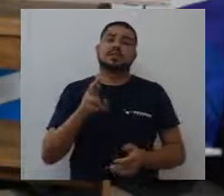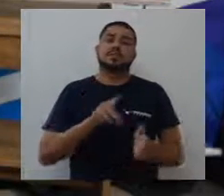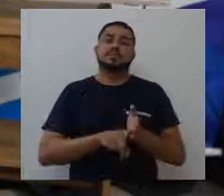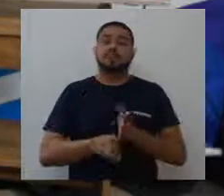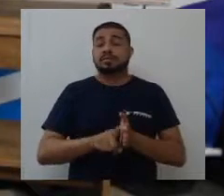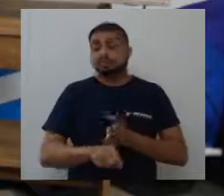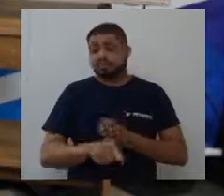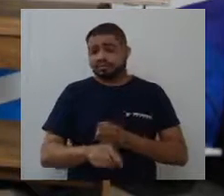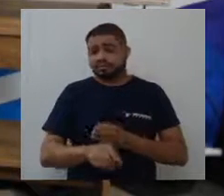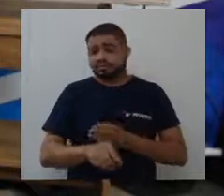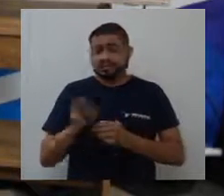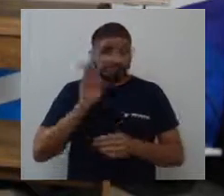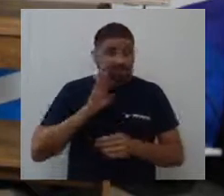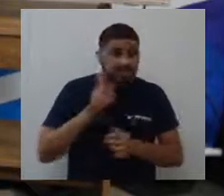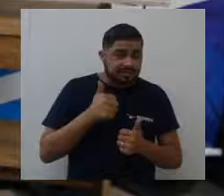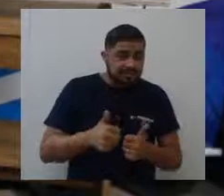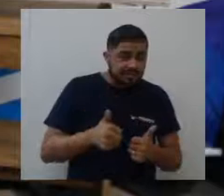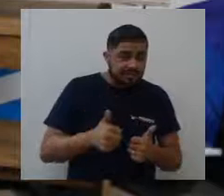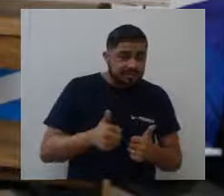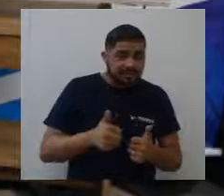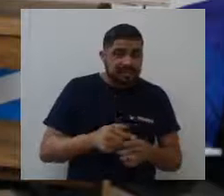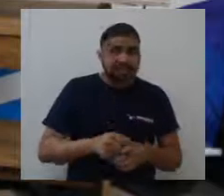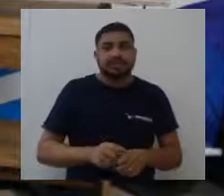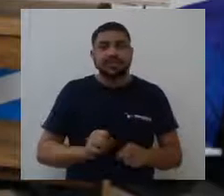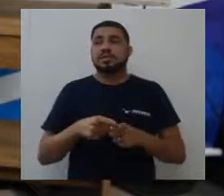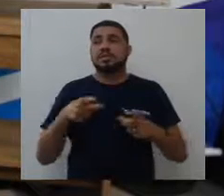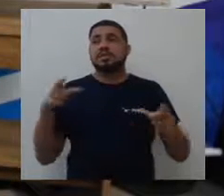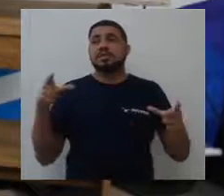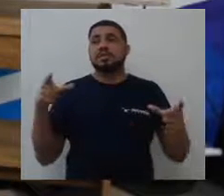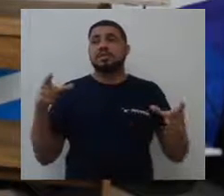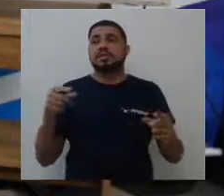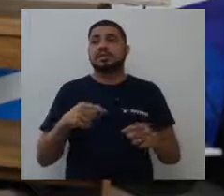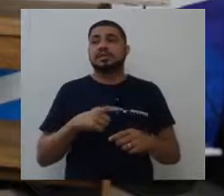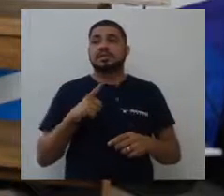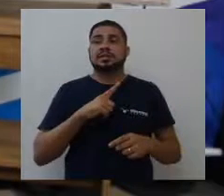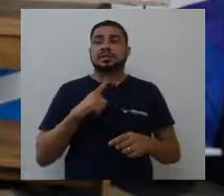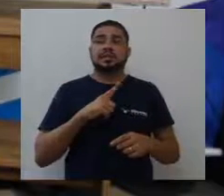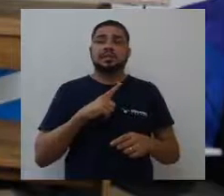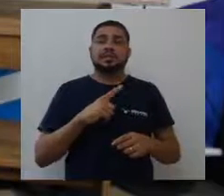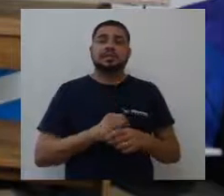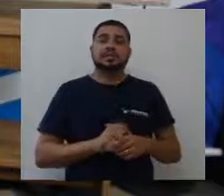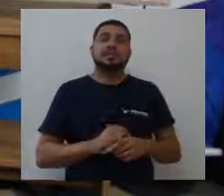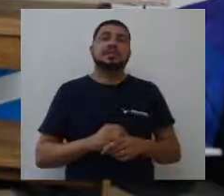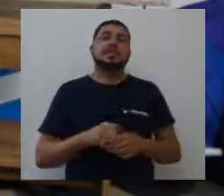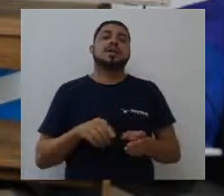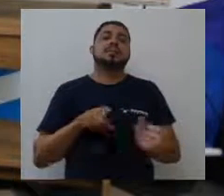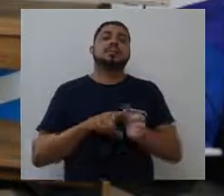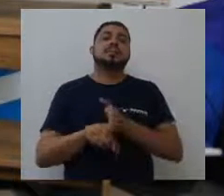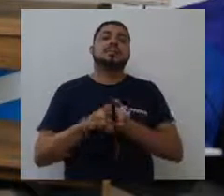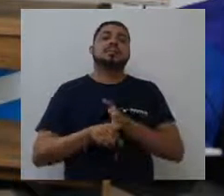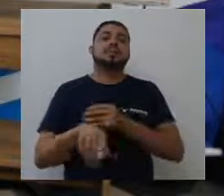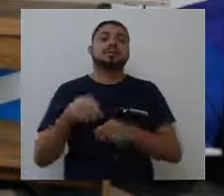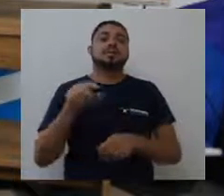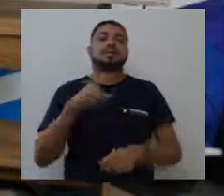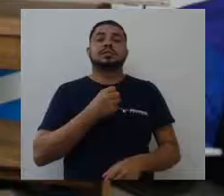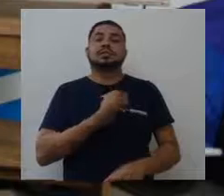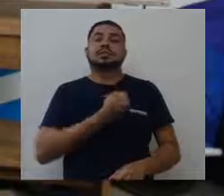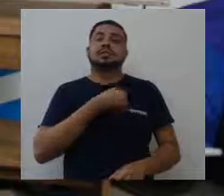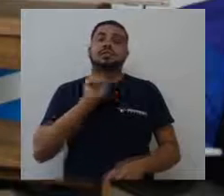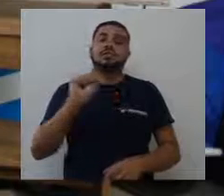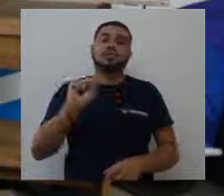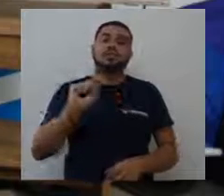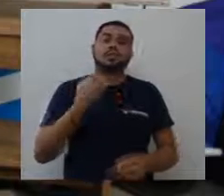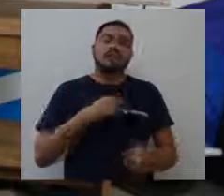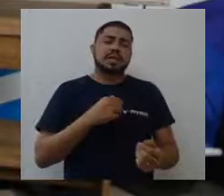alternativa. Beleza ou não beleza? Tranquilo, galera? E você tem agora a pergunta do número 8, e eu quero deixar aqui